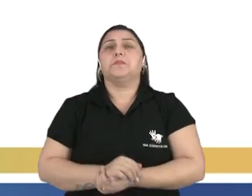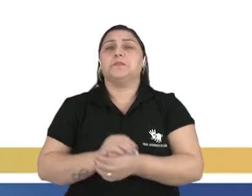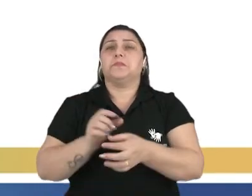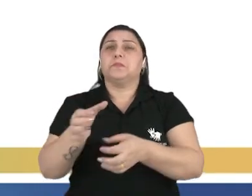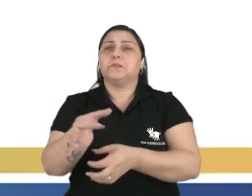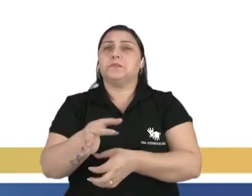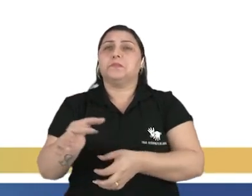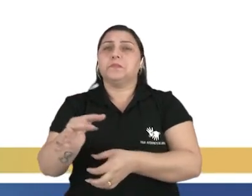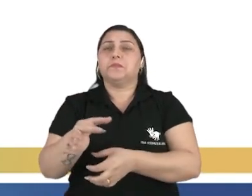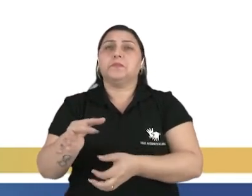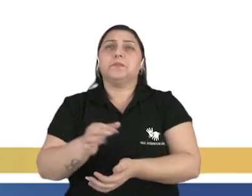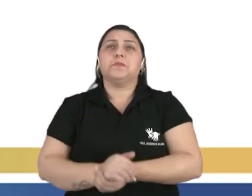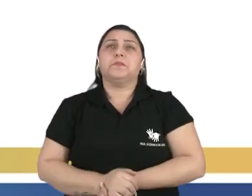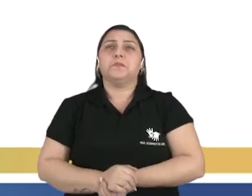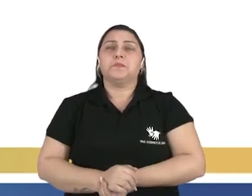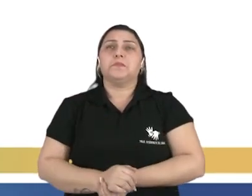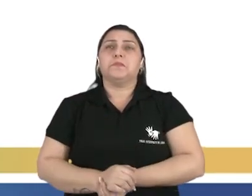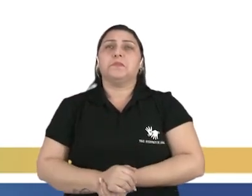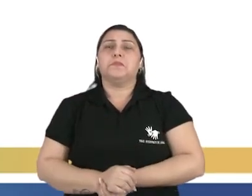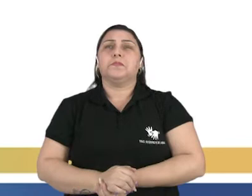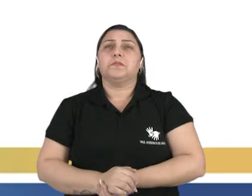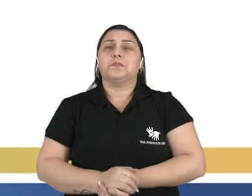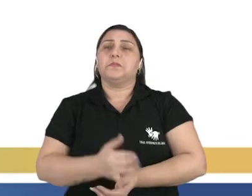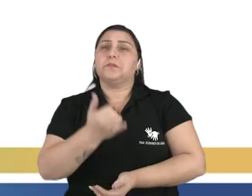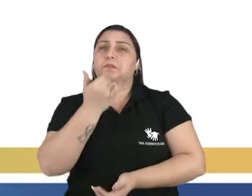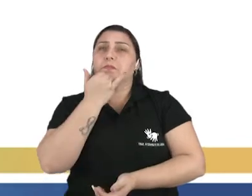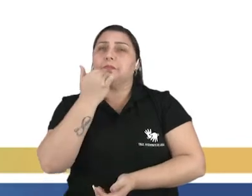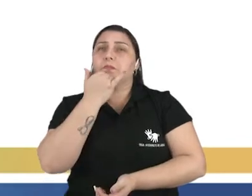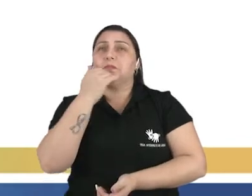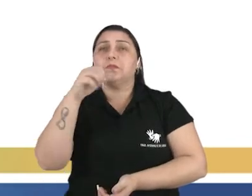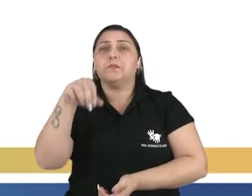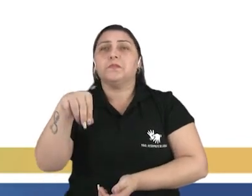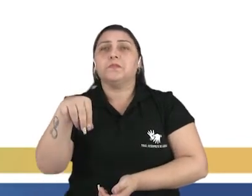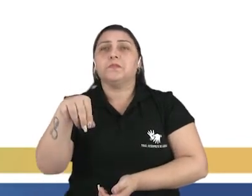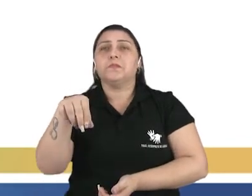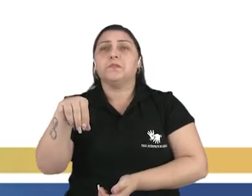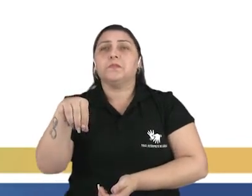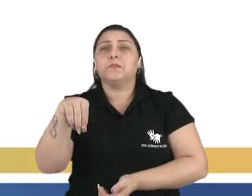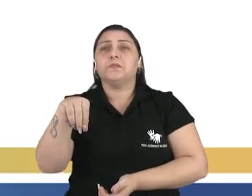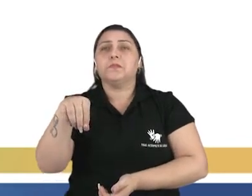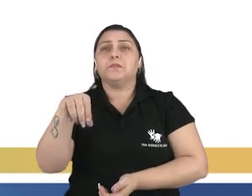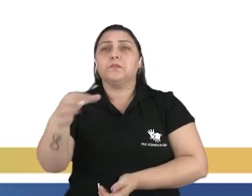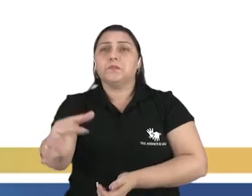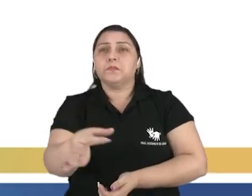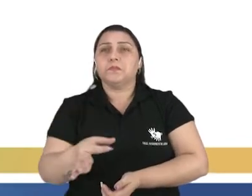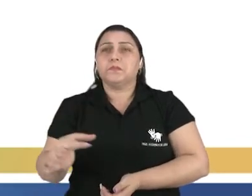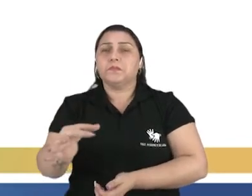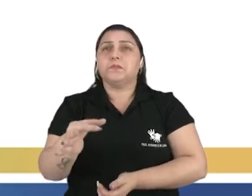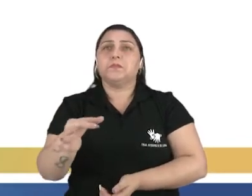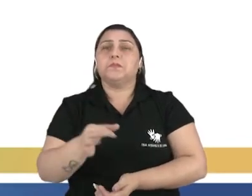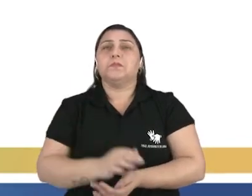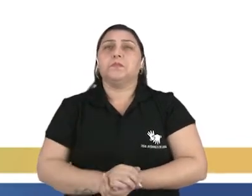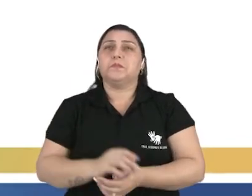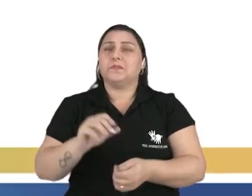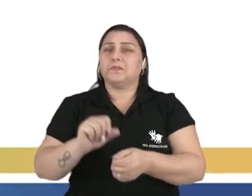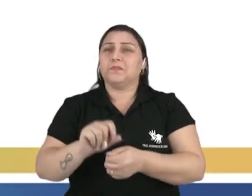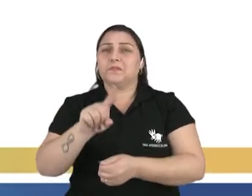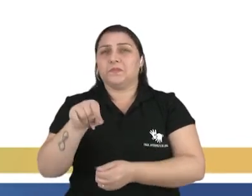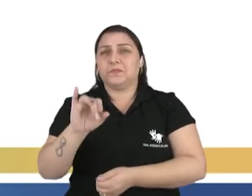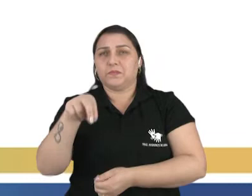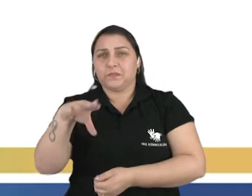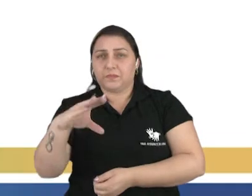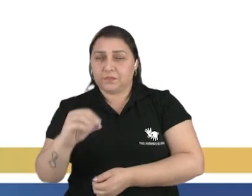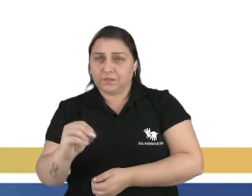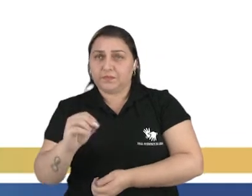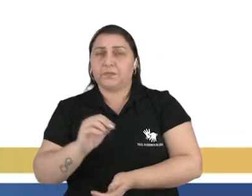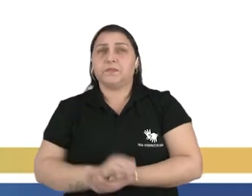ruela, né? São pilhas não, desculpa, moedas, né? Ou então a própria ruela aqui, né? Que são feitas de zinco.